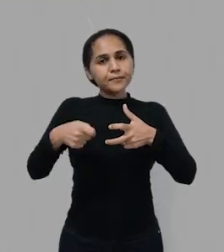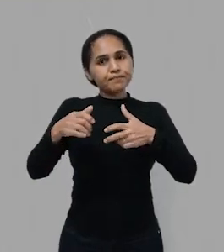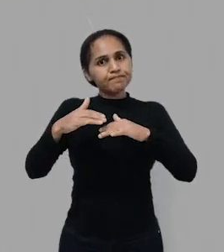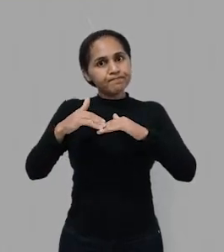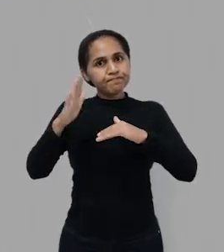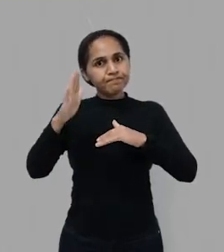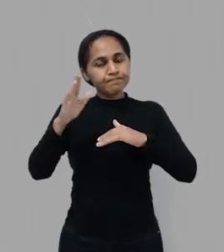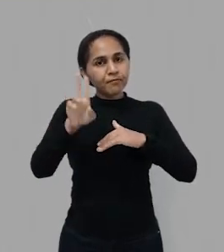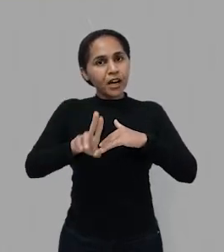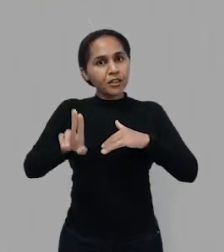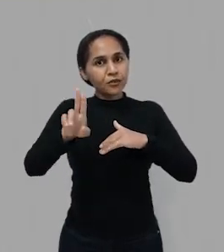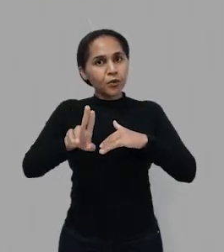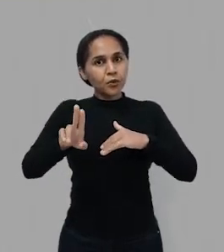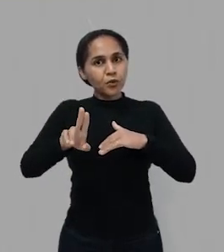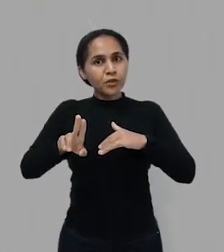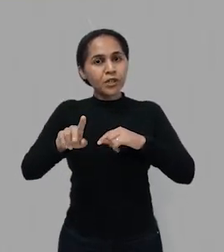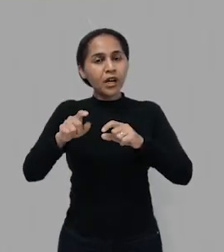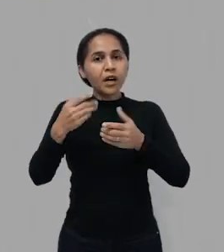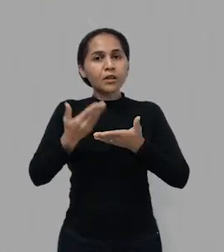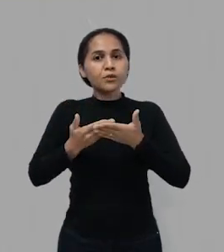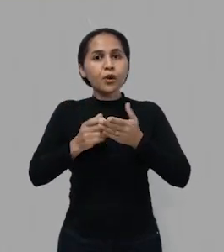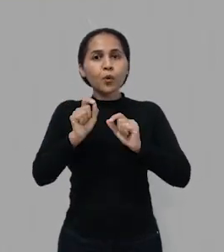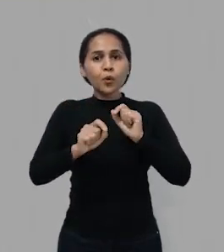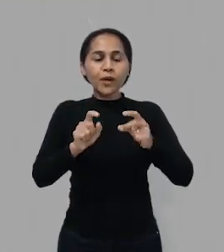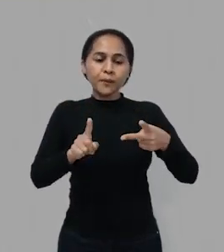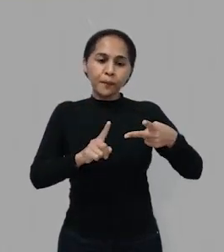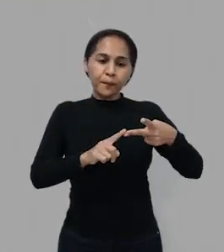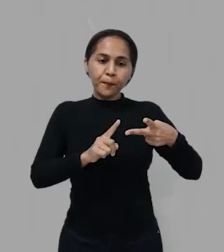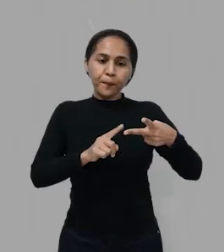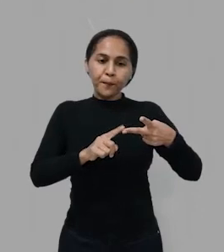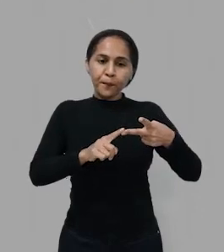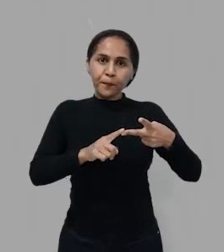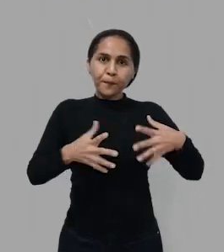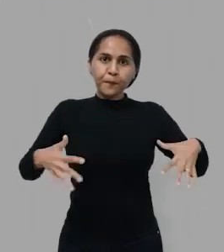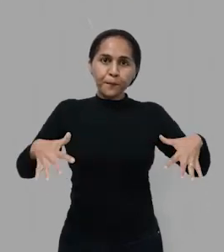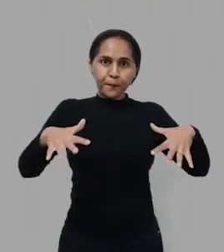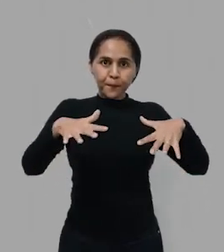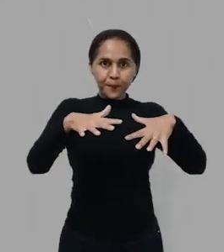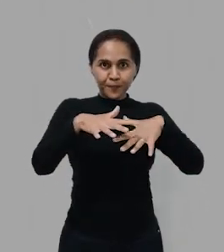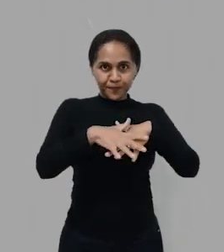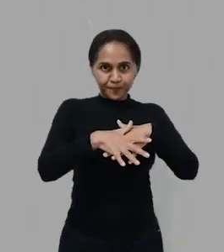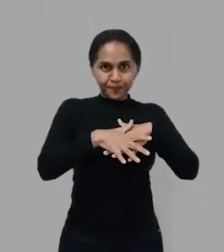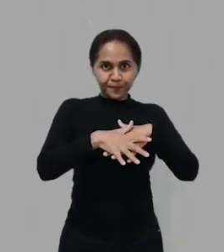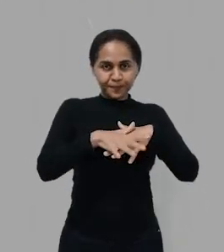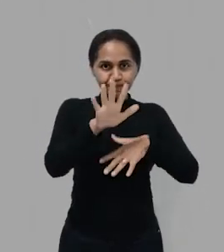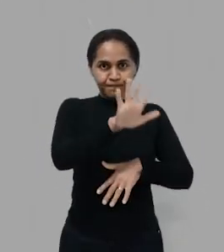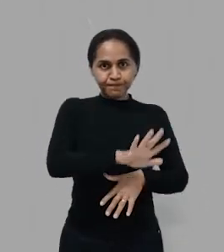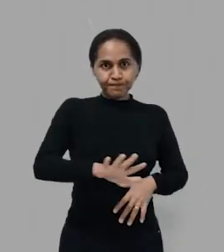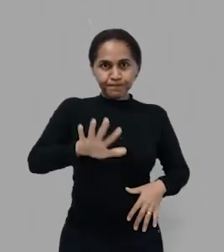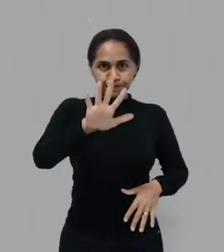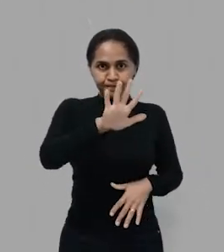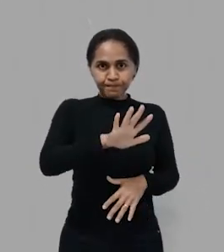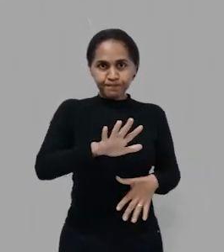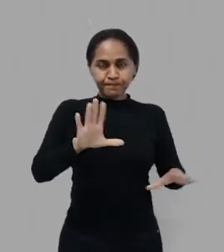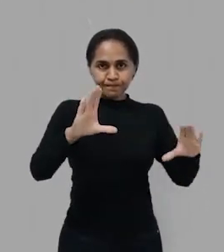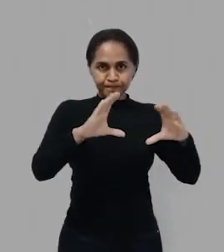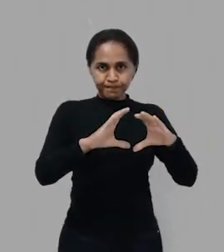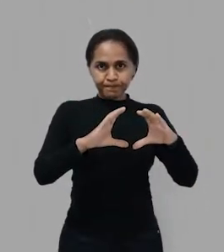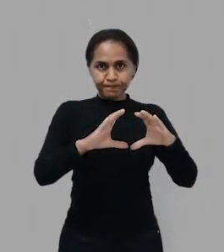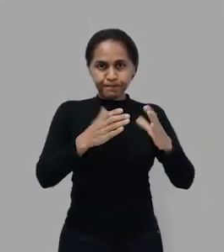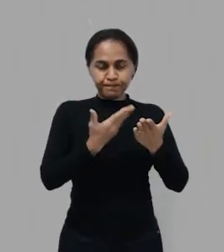aí nós vamos ter a isomeria espacial. Vamos trabalhar cada uma delas detalhadamente,